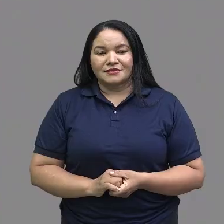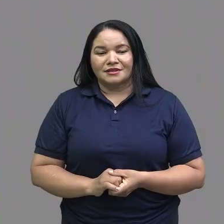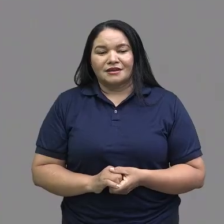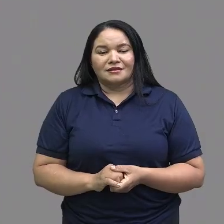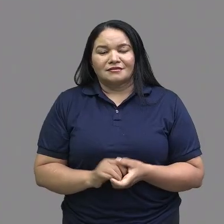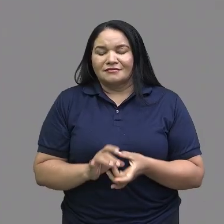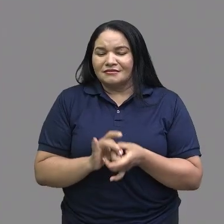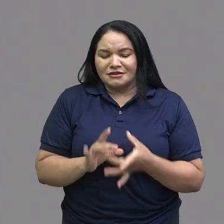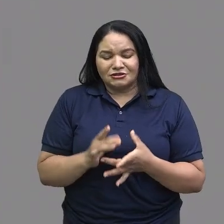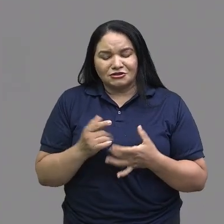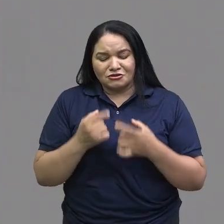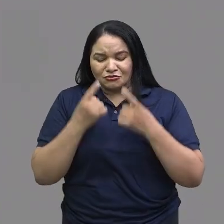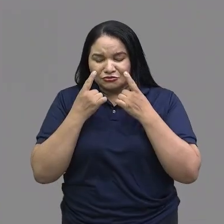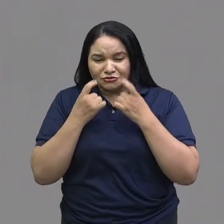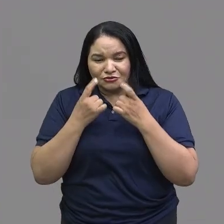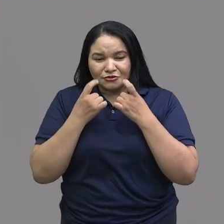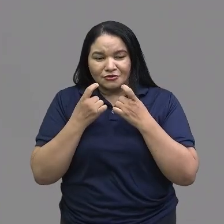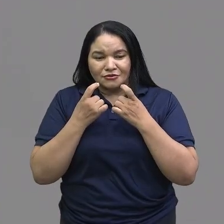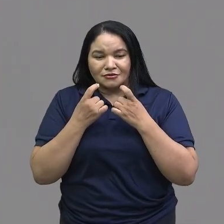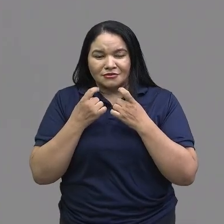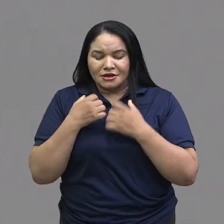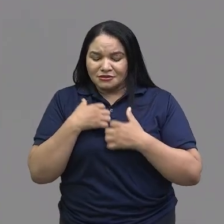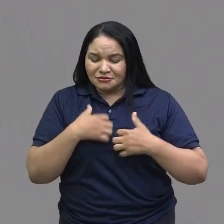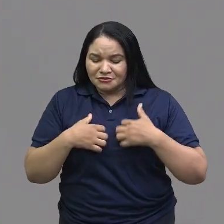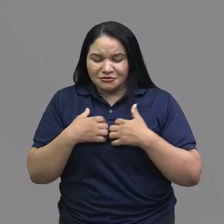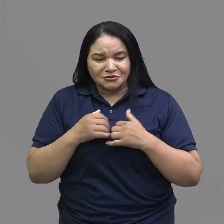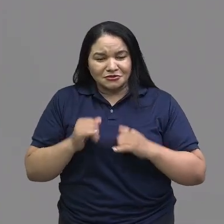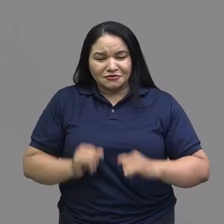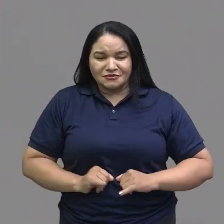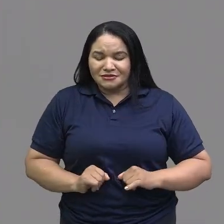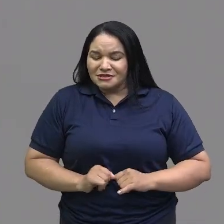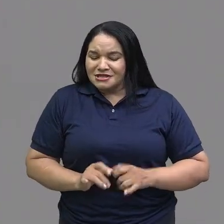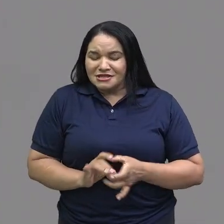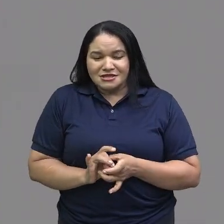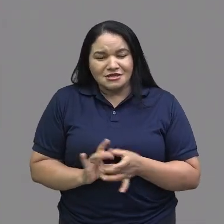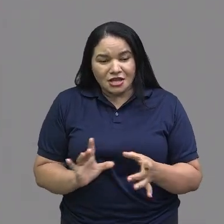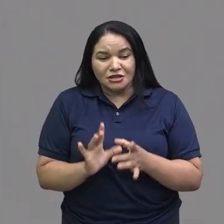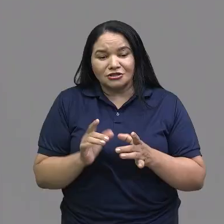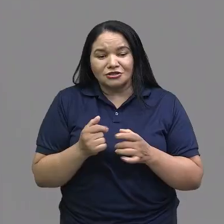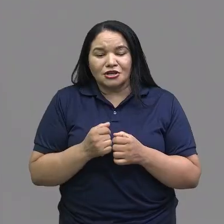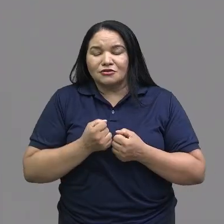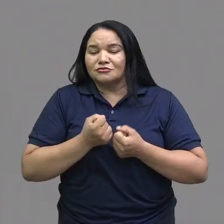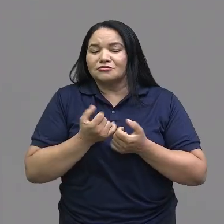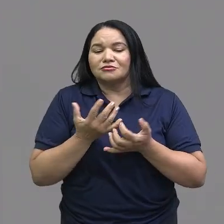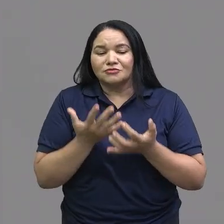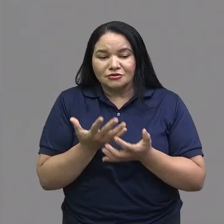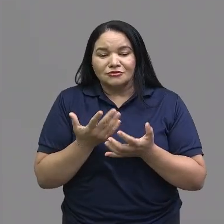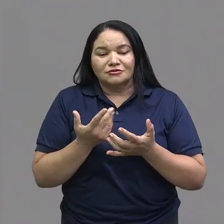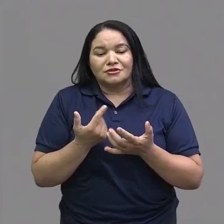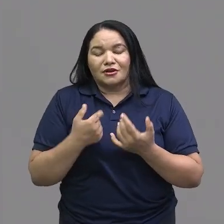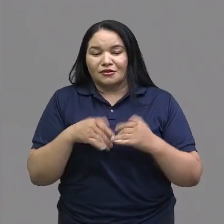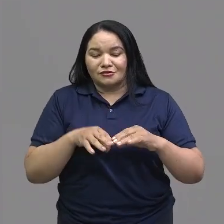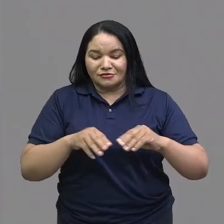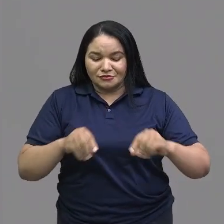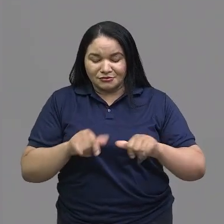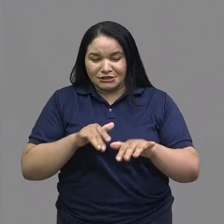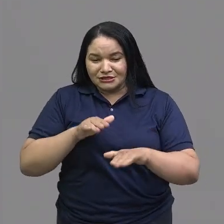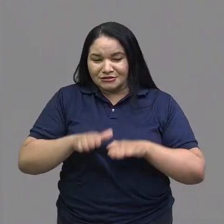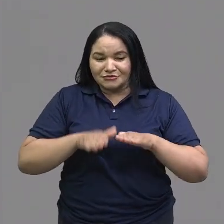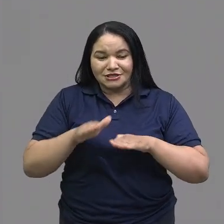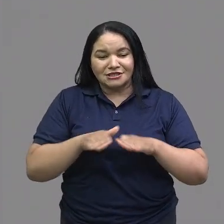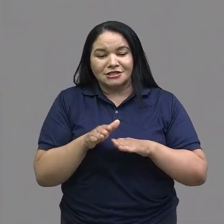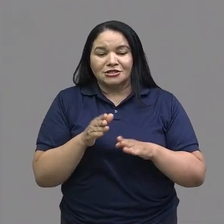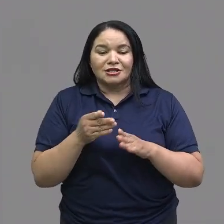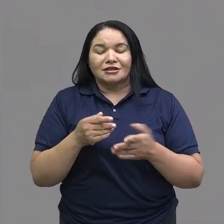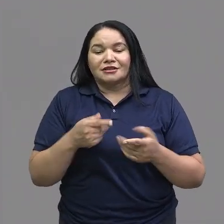Deixa que eu chore as mágoas e as desilusões, deixa que eu deambule, deixa que eu pise a calidez do chão desta terra